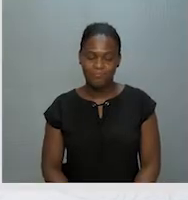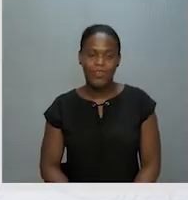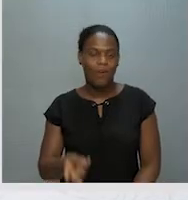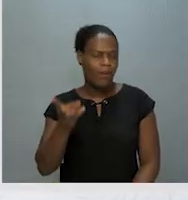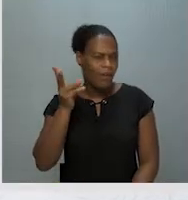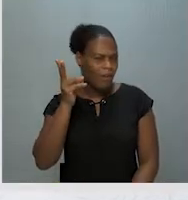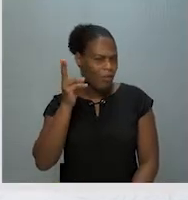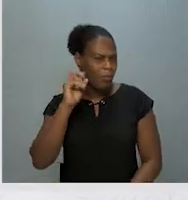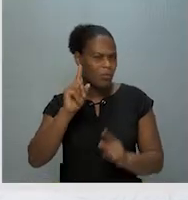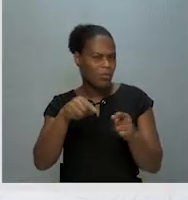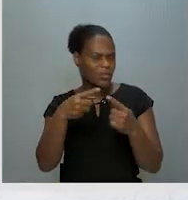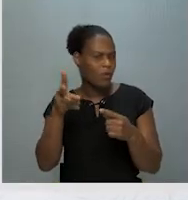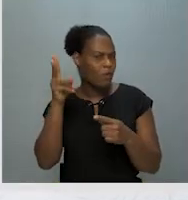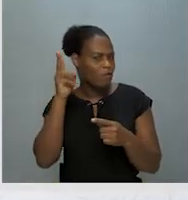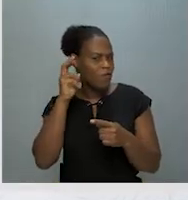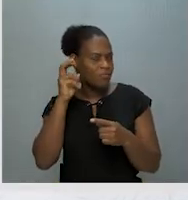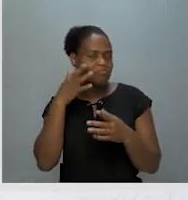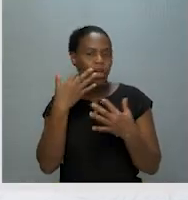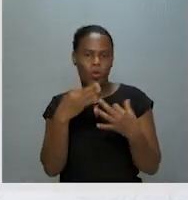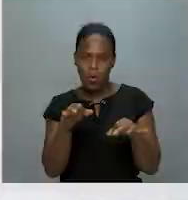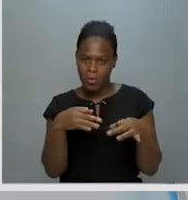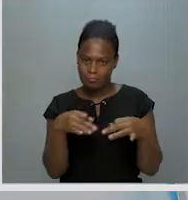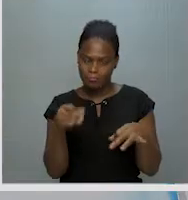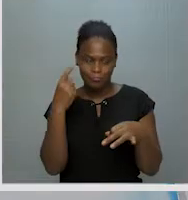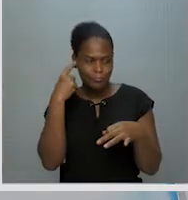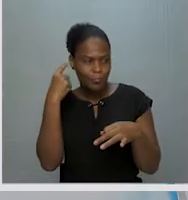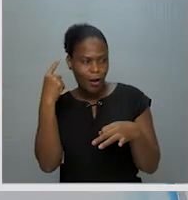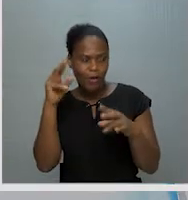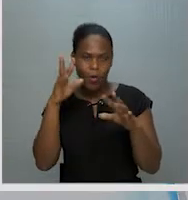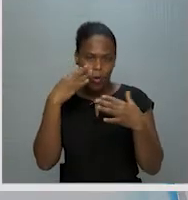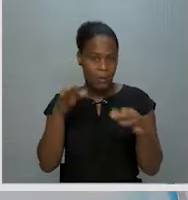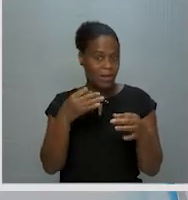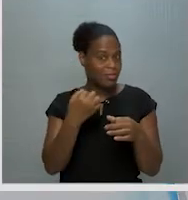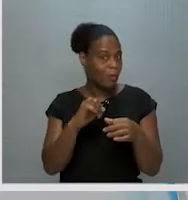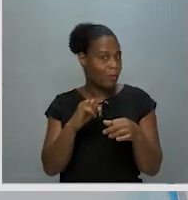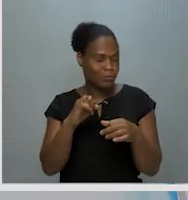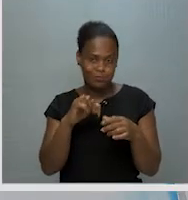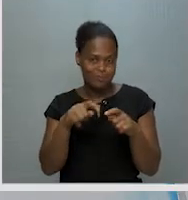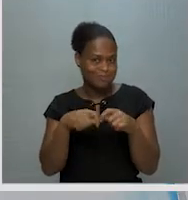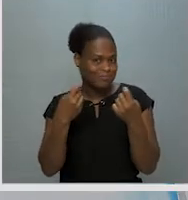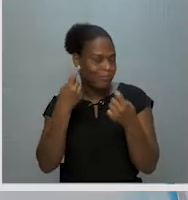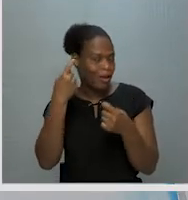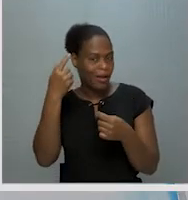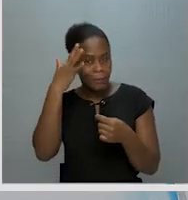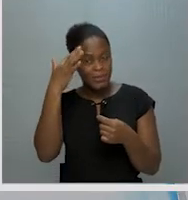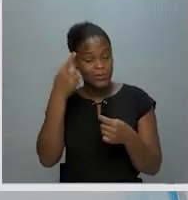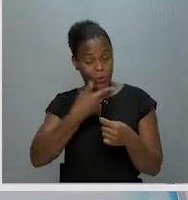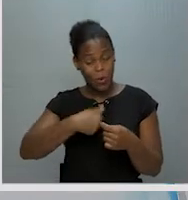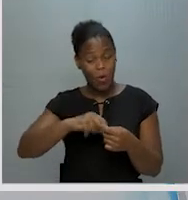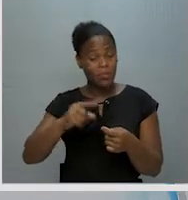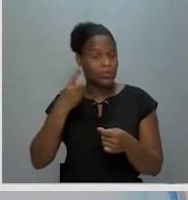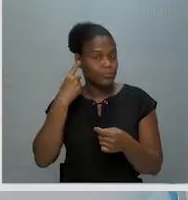Ouvir a música com um volume normal. Muito bem, para não danificarmos a nossa capacidade